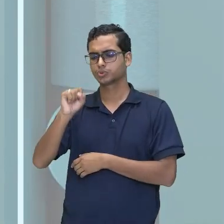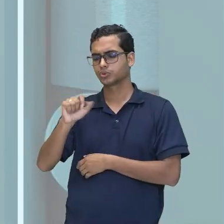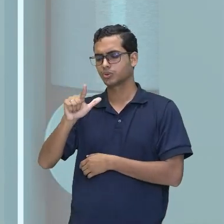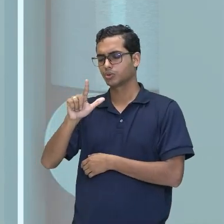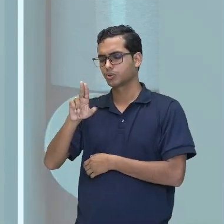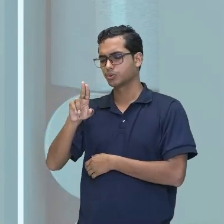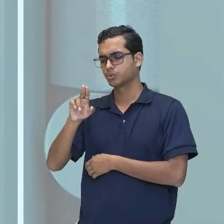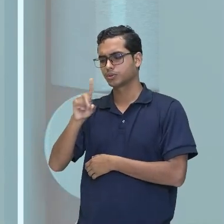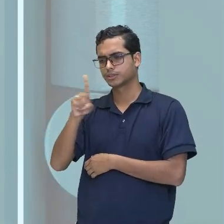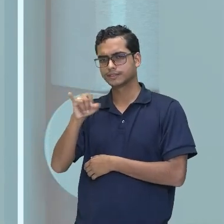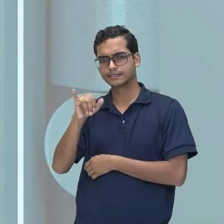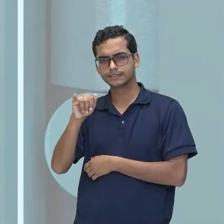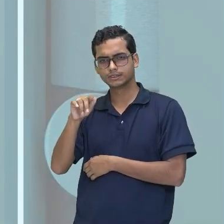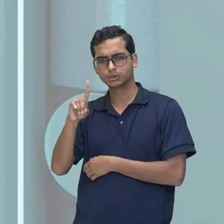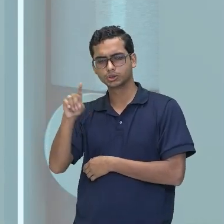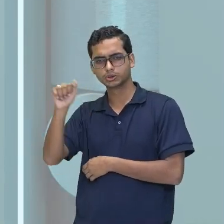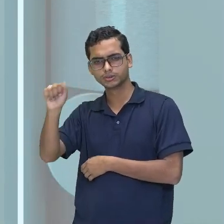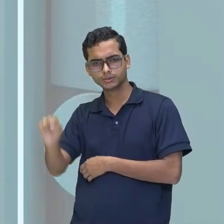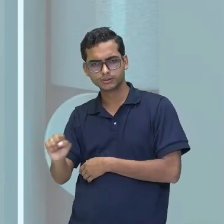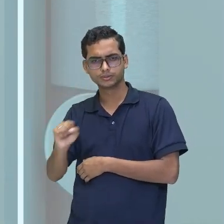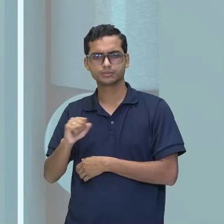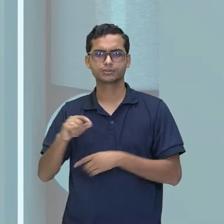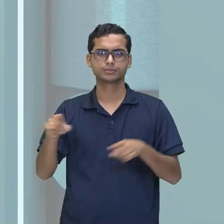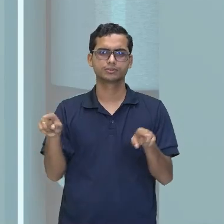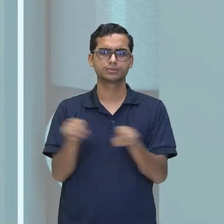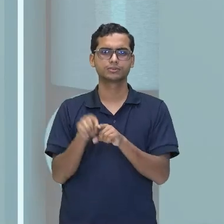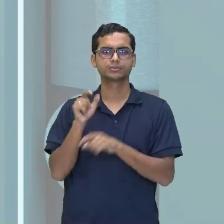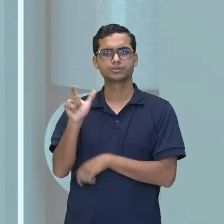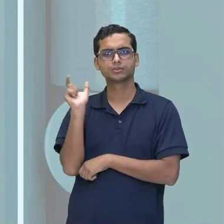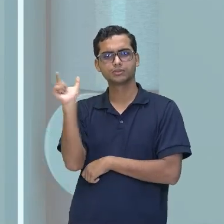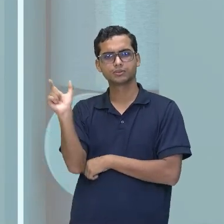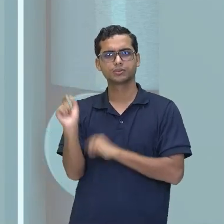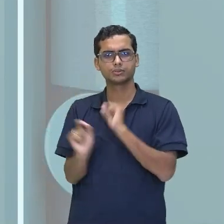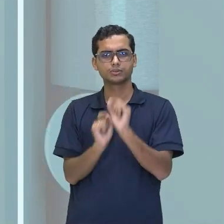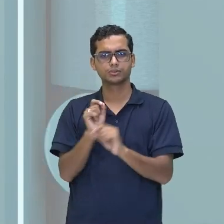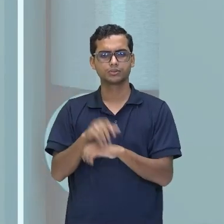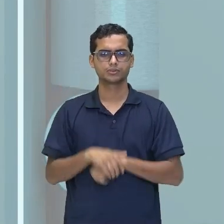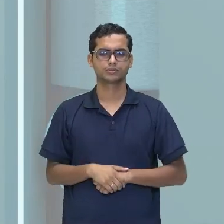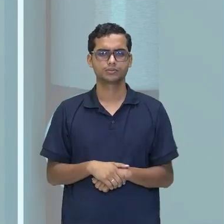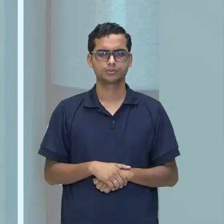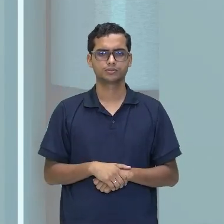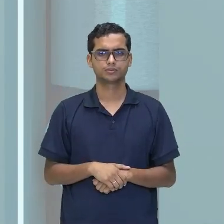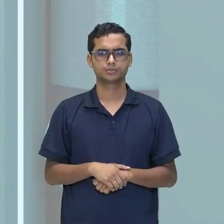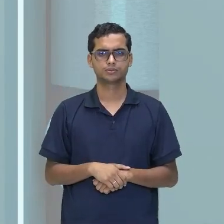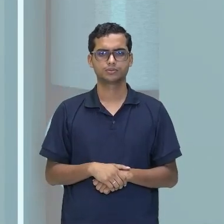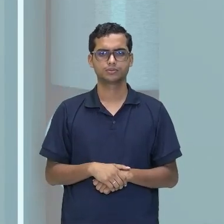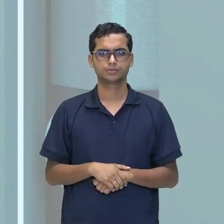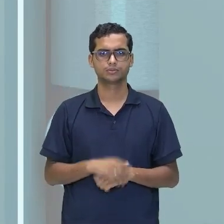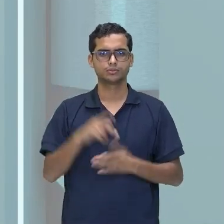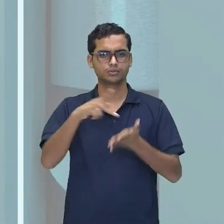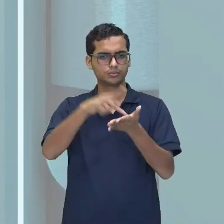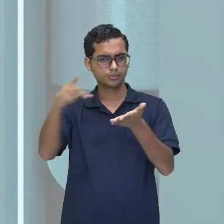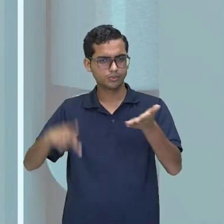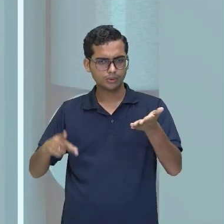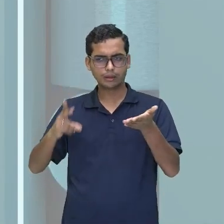Falar sobre Os Lusíadas. Os Lusíadas é um poema